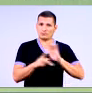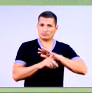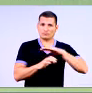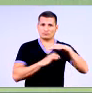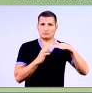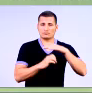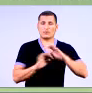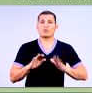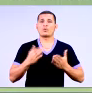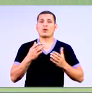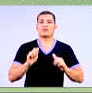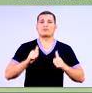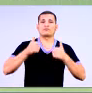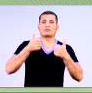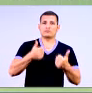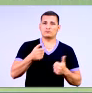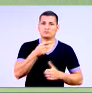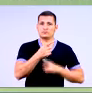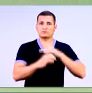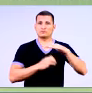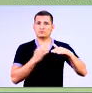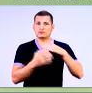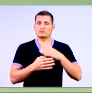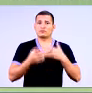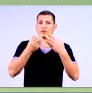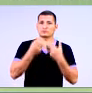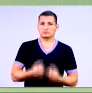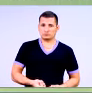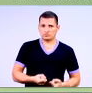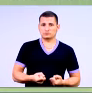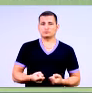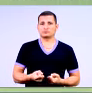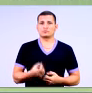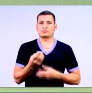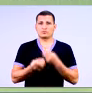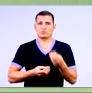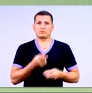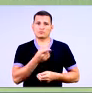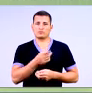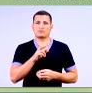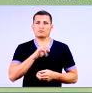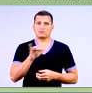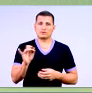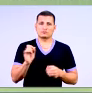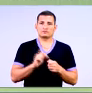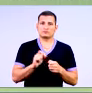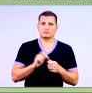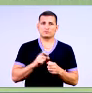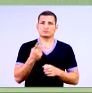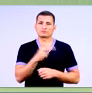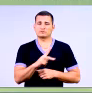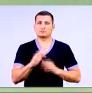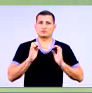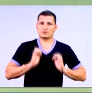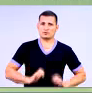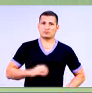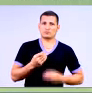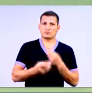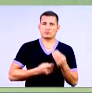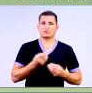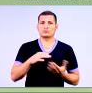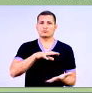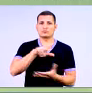que essa empresa assumiu, né? E como ela vai atuar, qual a sua conduta ética nesse